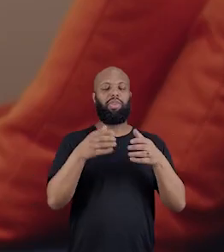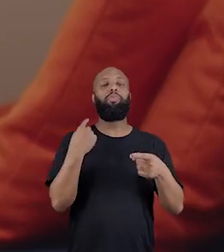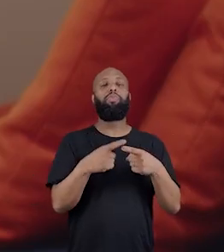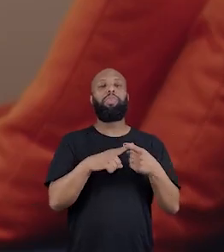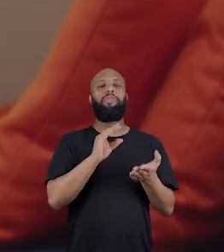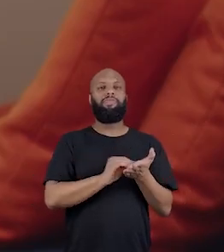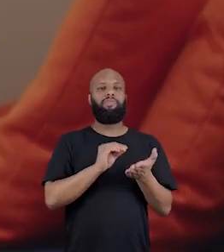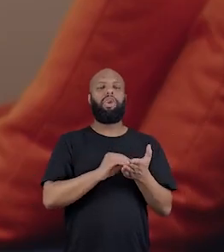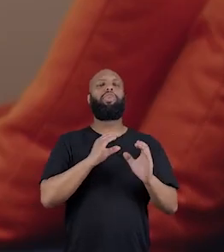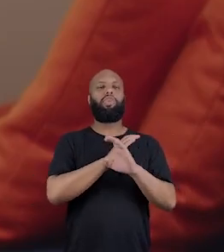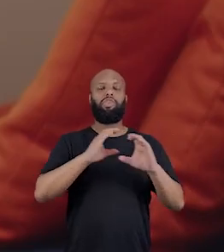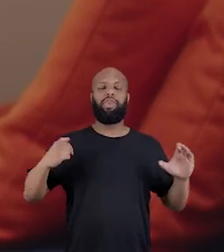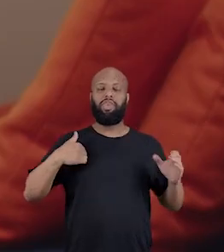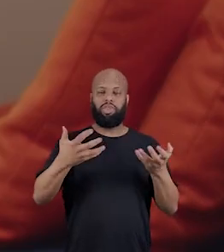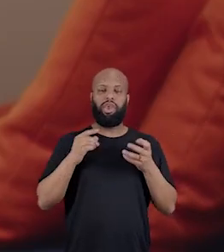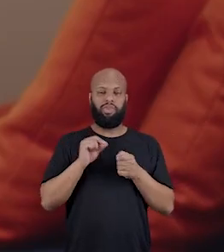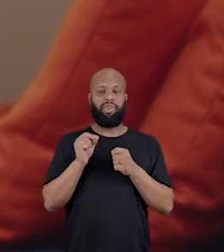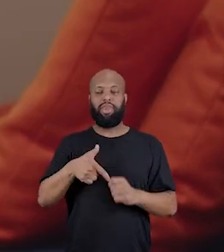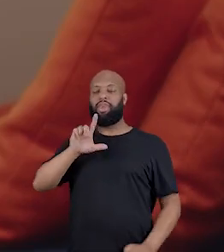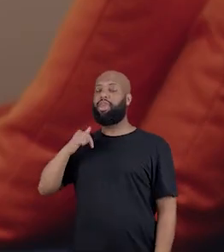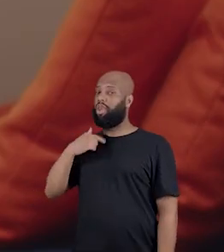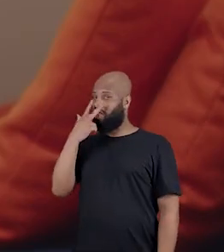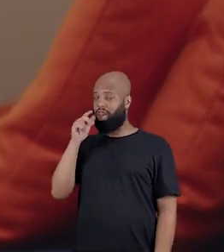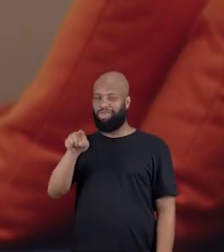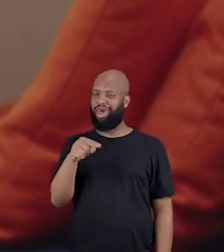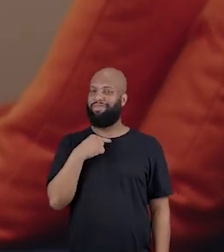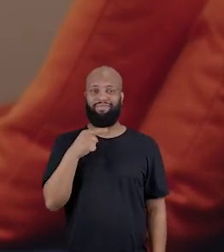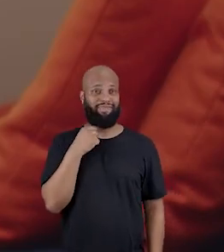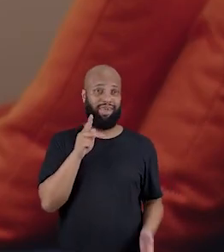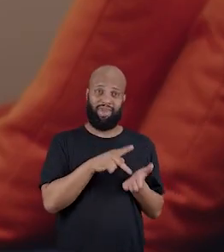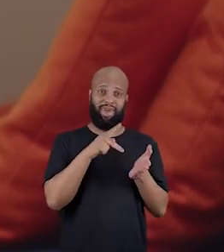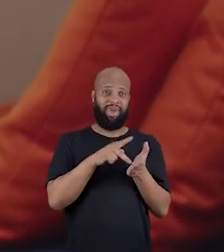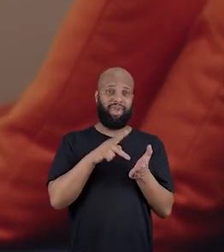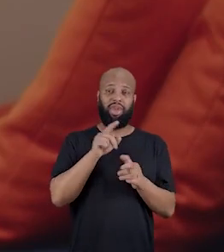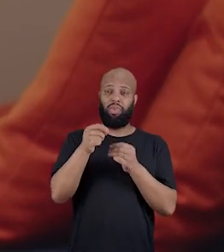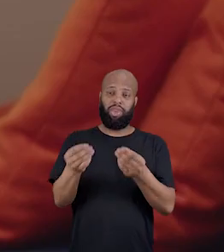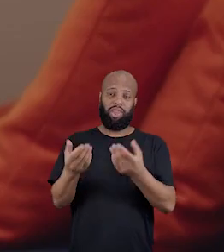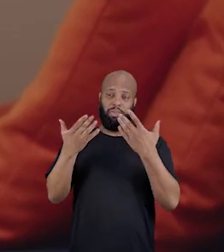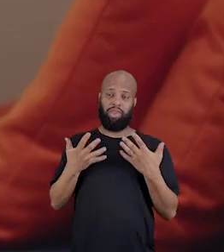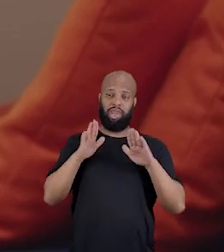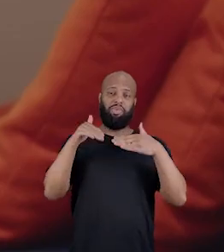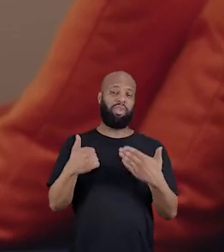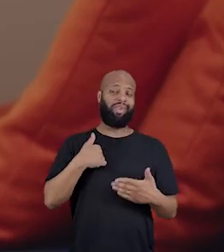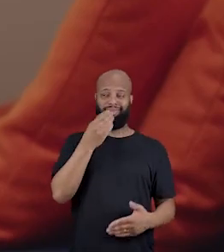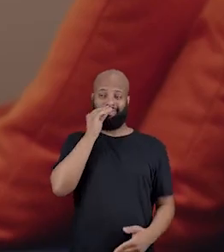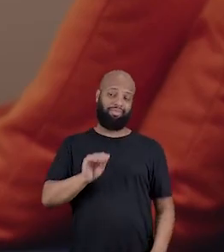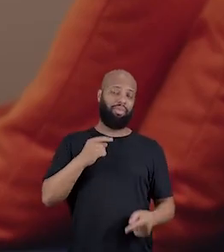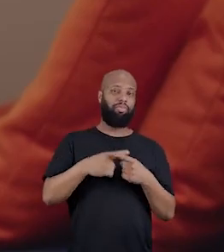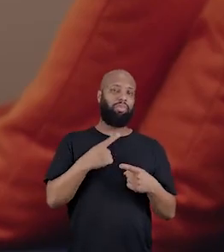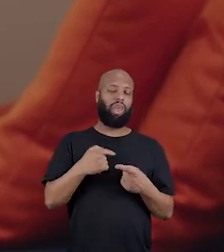time. Porque falta confiança, aí eu me antecipo, eu não acho que ele está sendo verdadeiro com a contribuição que ele está me dando,